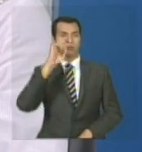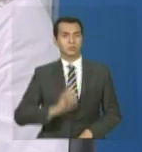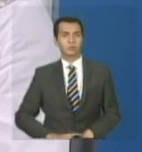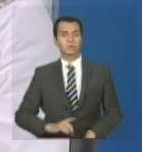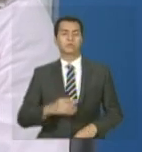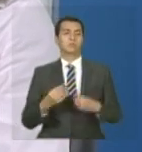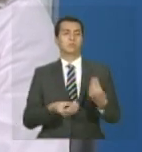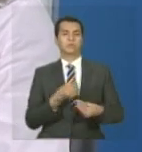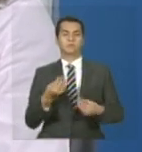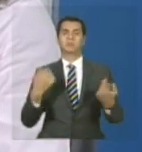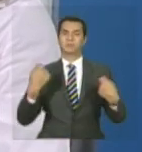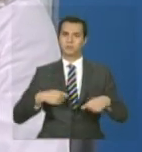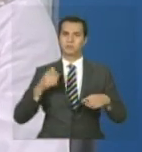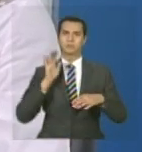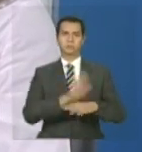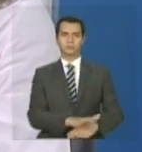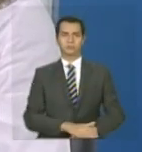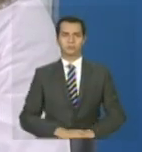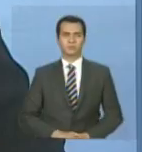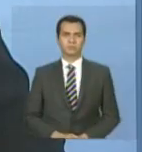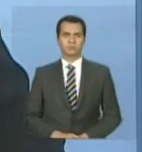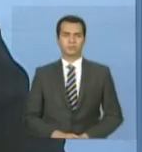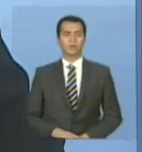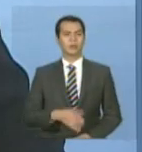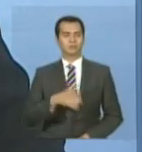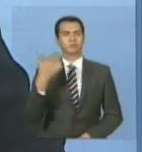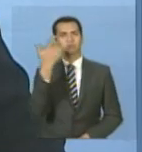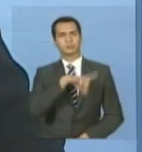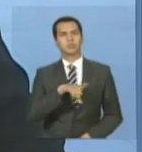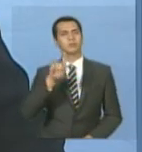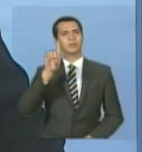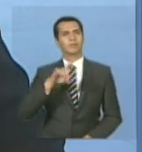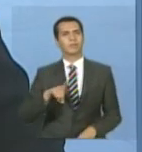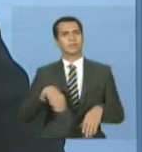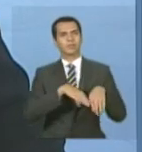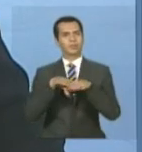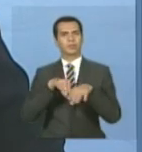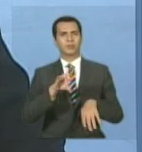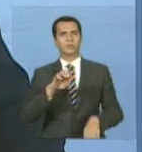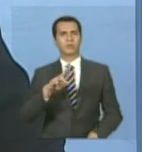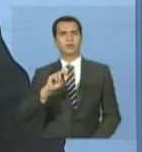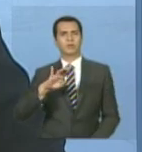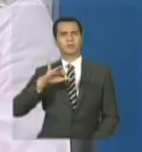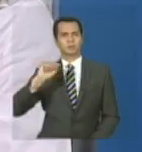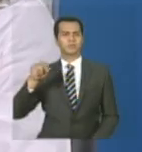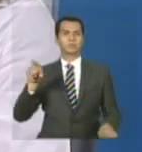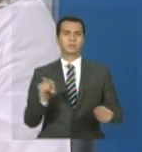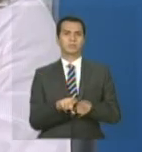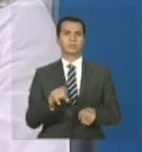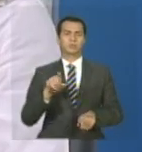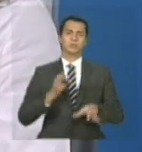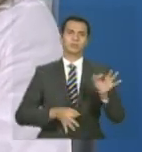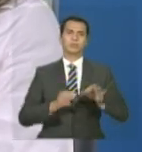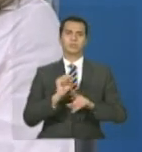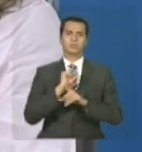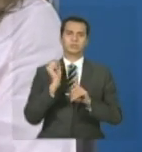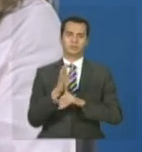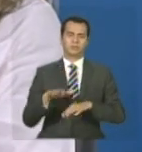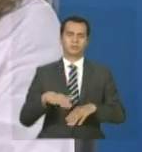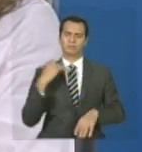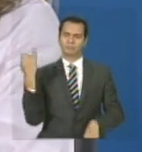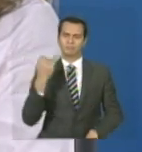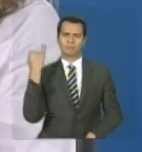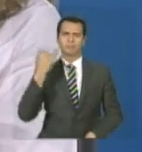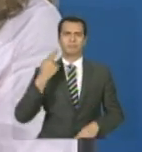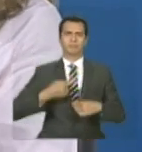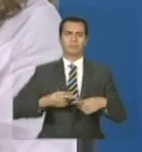conquista em termos de democracia, de justiça social muito importante. porque realmente você joga como